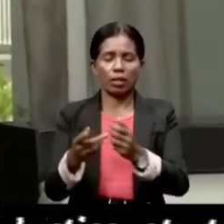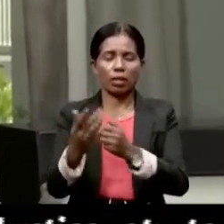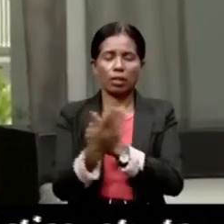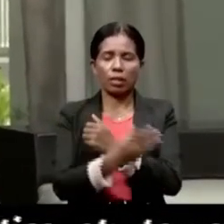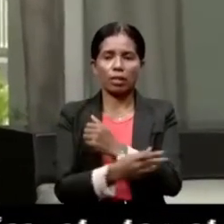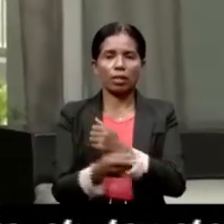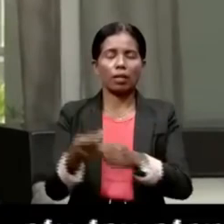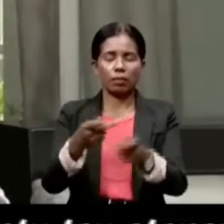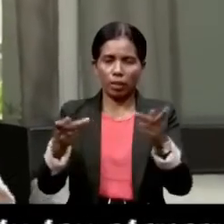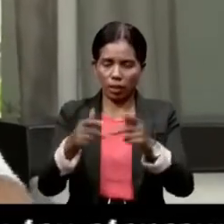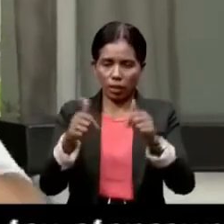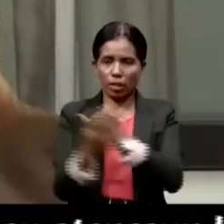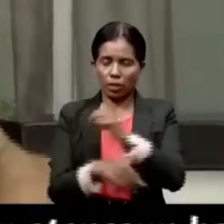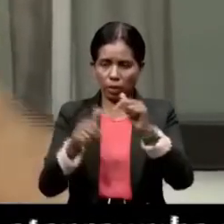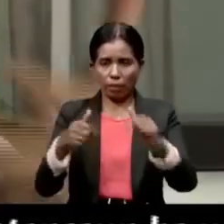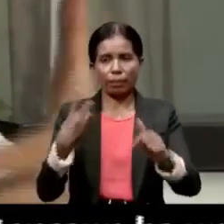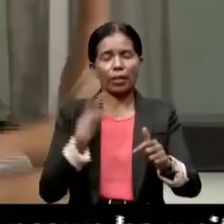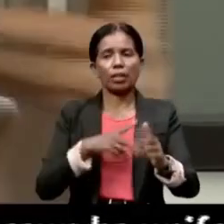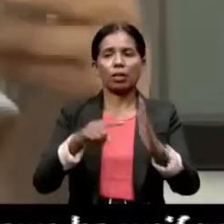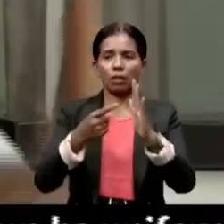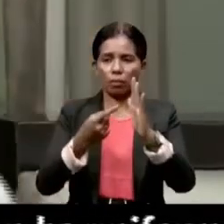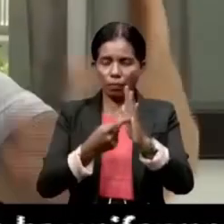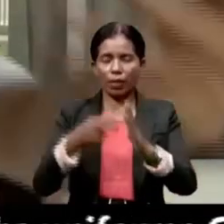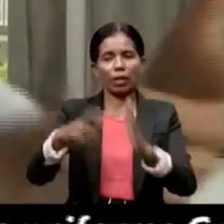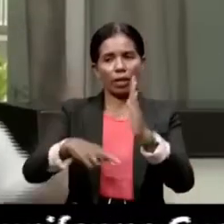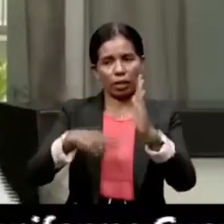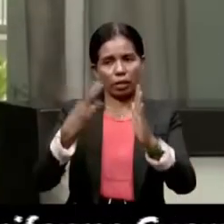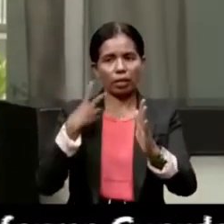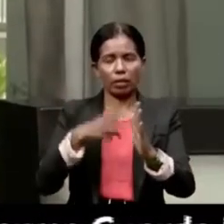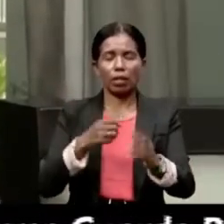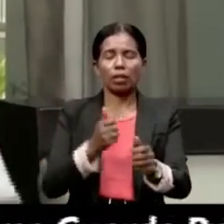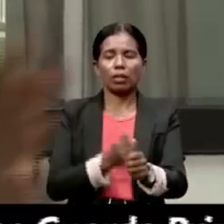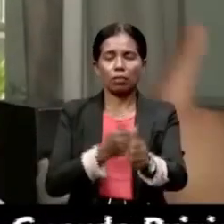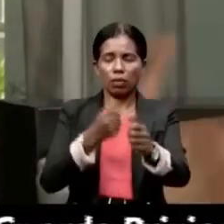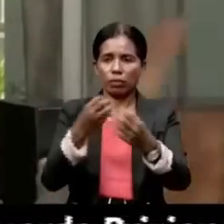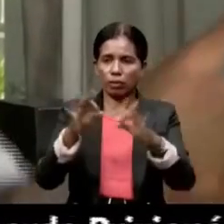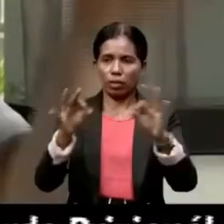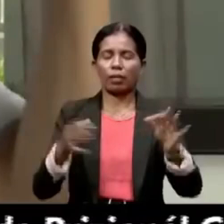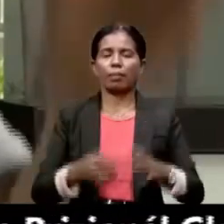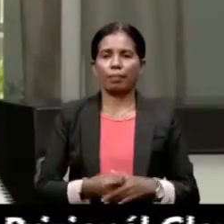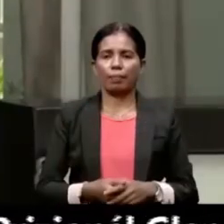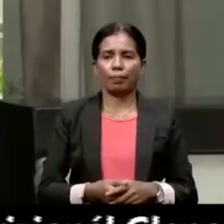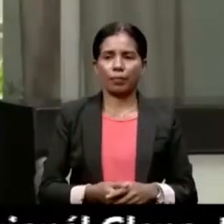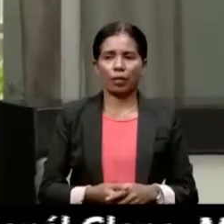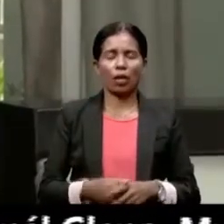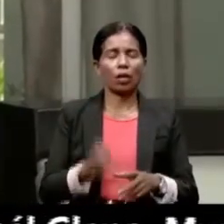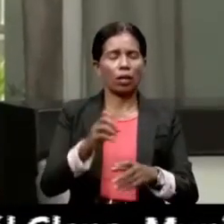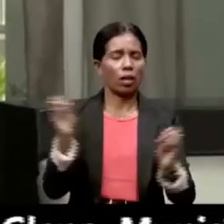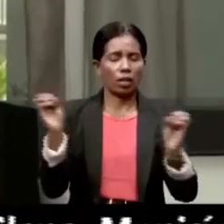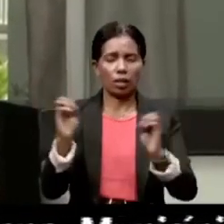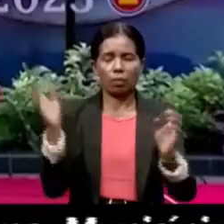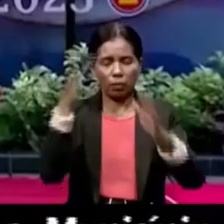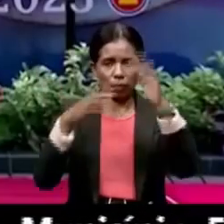ilaran comeza ita kriteru sira nene it kumpri hutuona itam naya problem ita